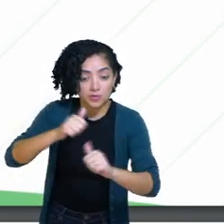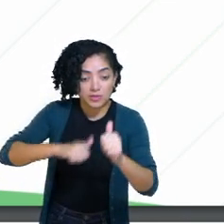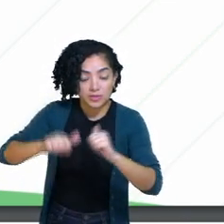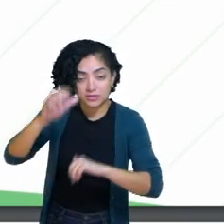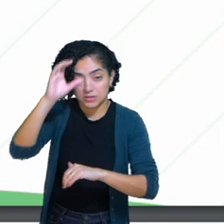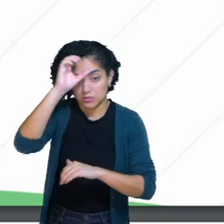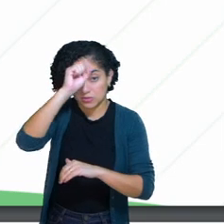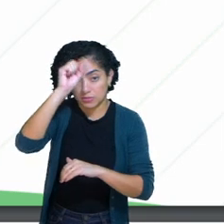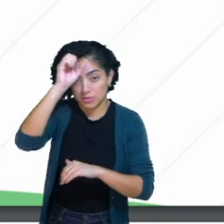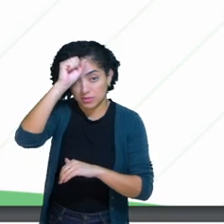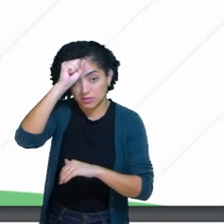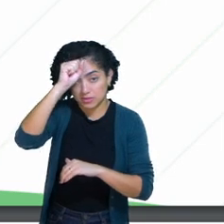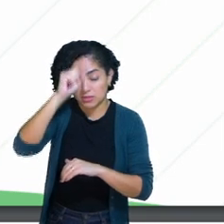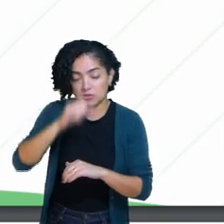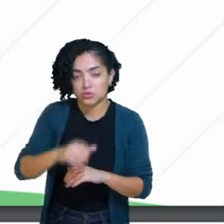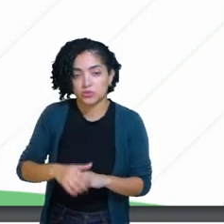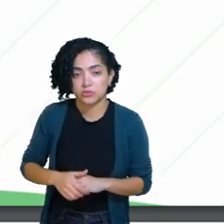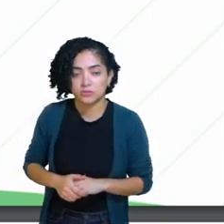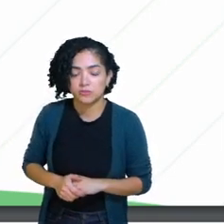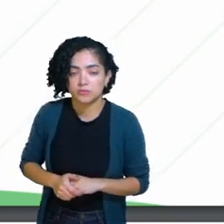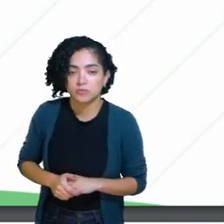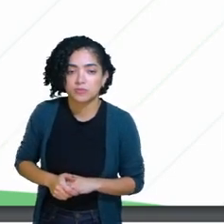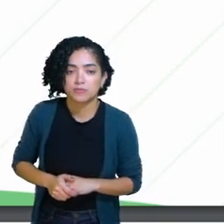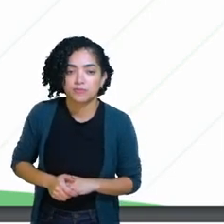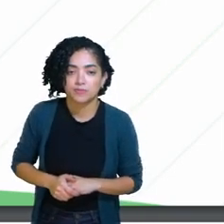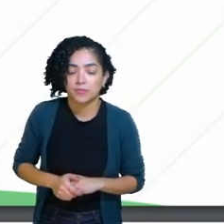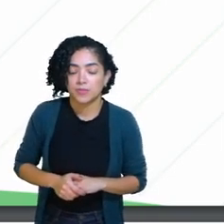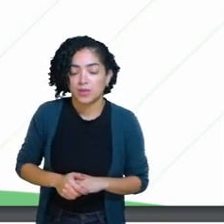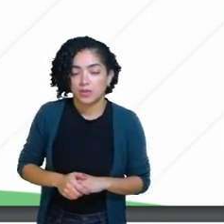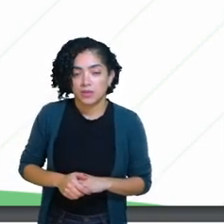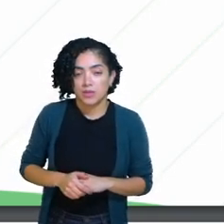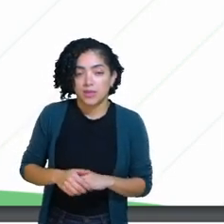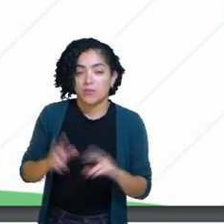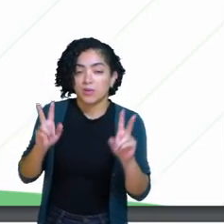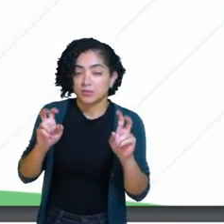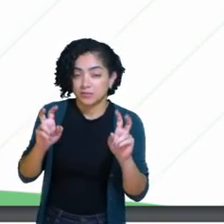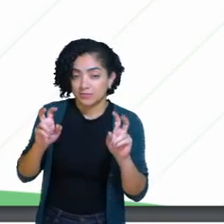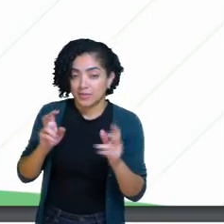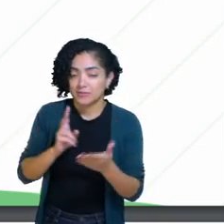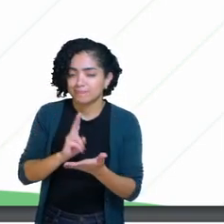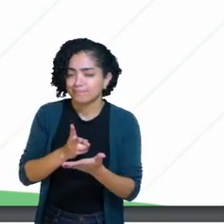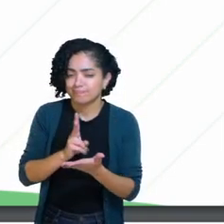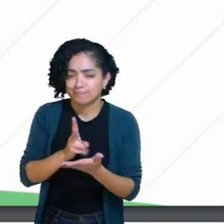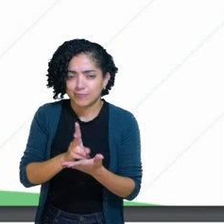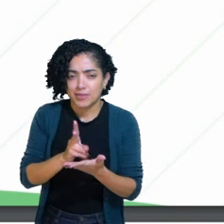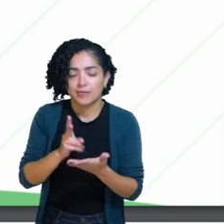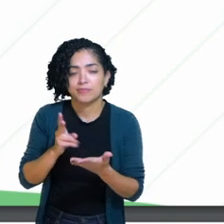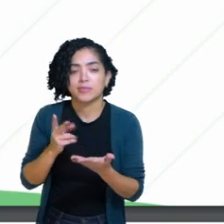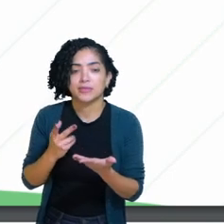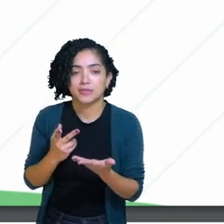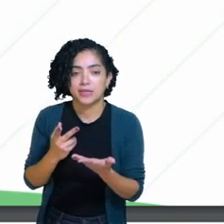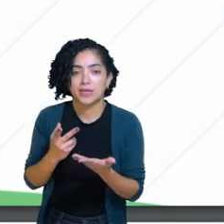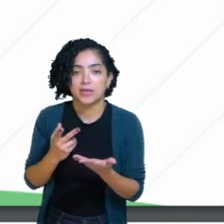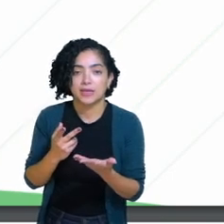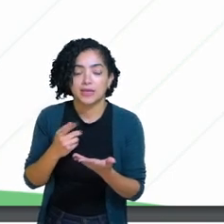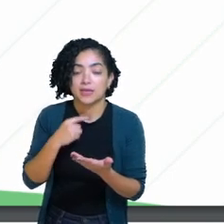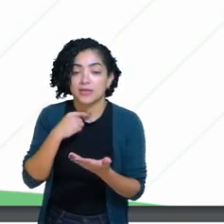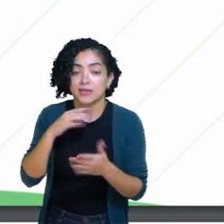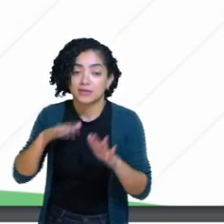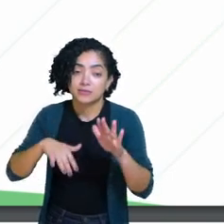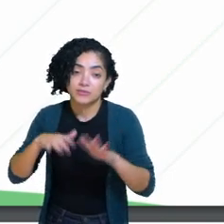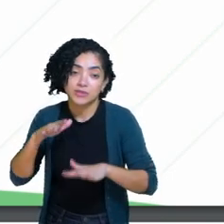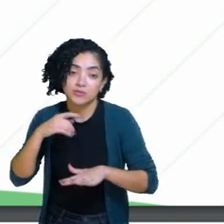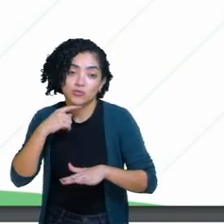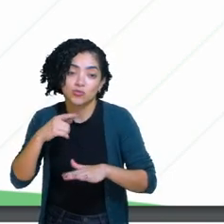é um uma eterna tem formações e a gente não consegue